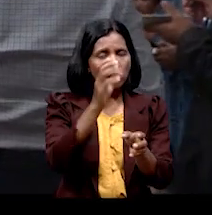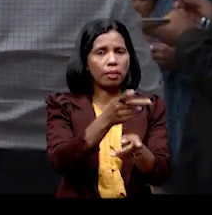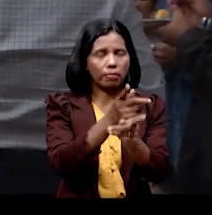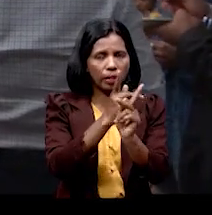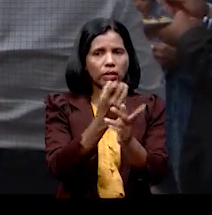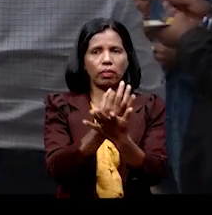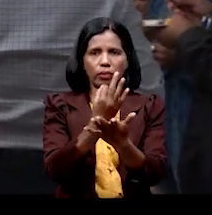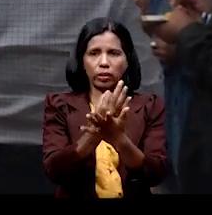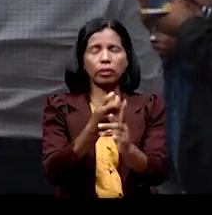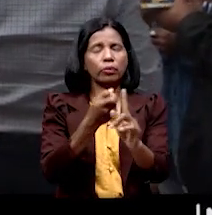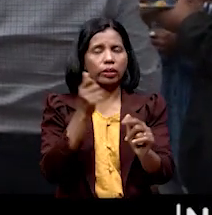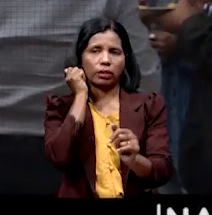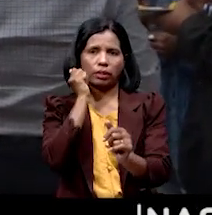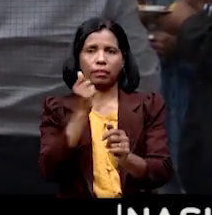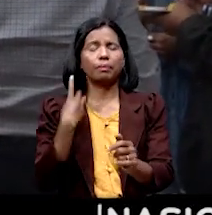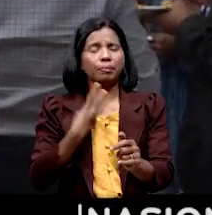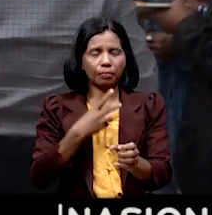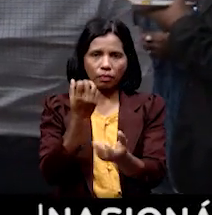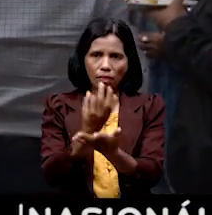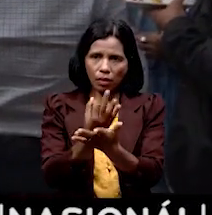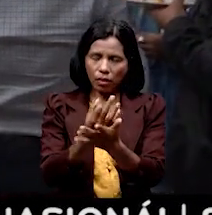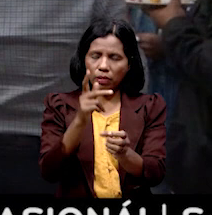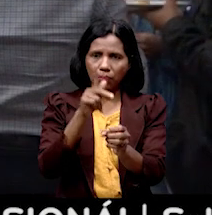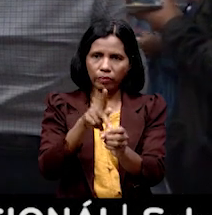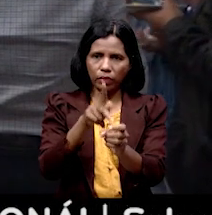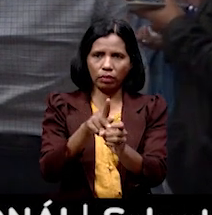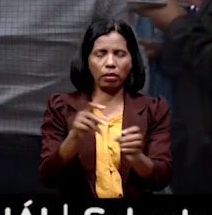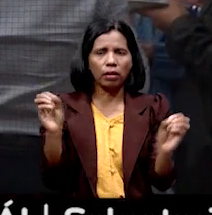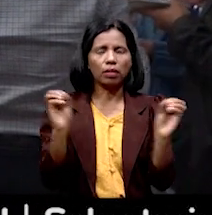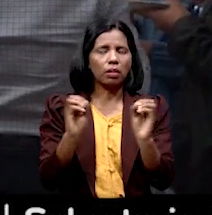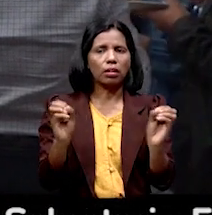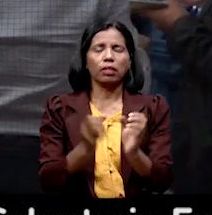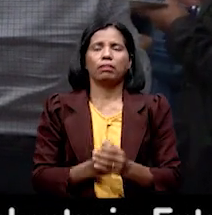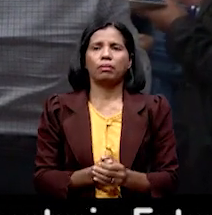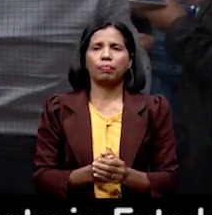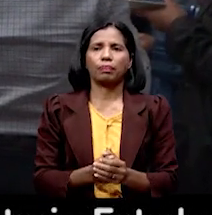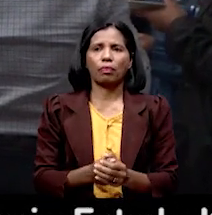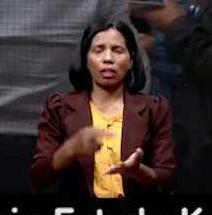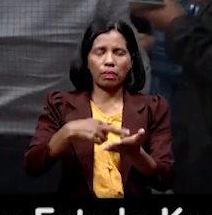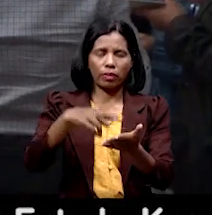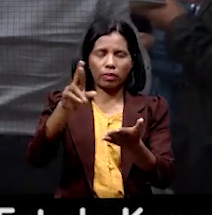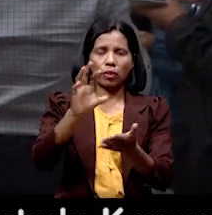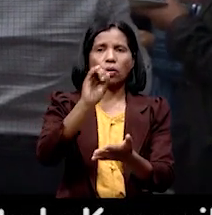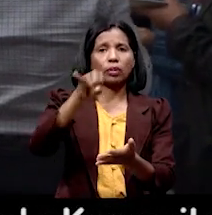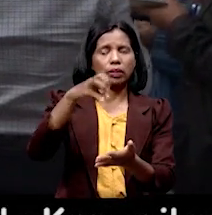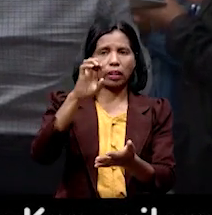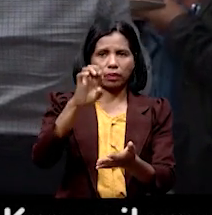porque ita ni fundo minerai ne nia la eterno. O aprovação o orçamento de dao